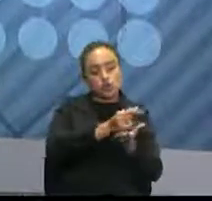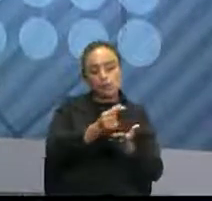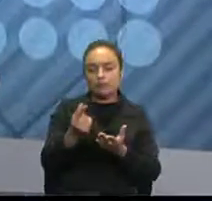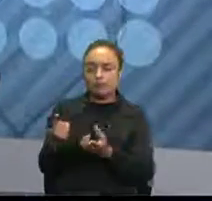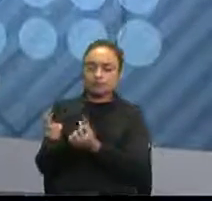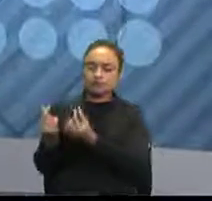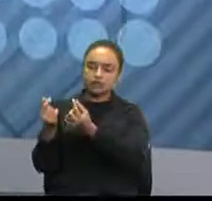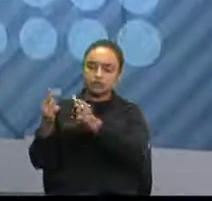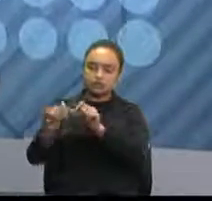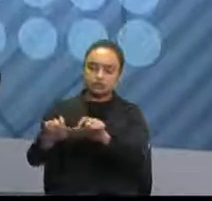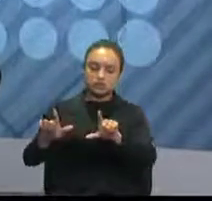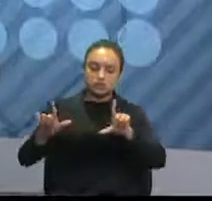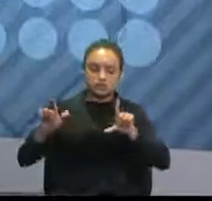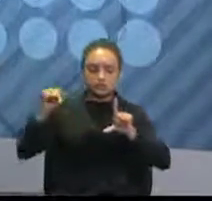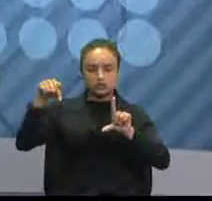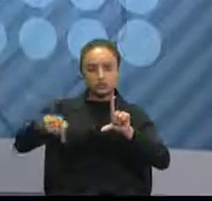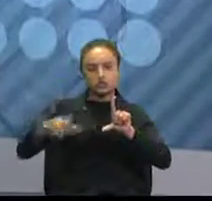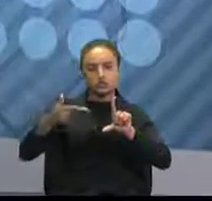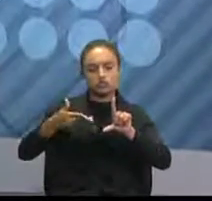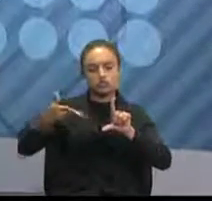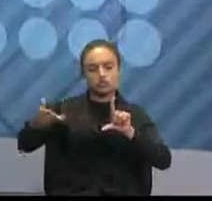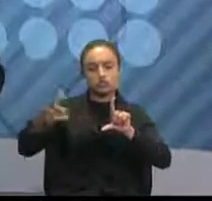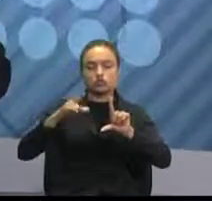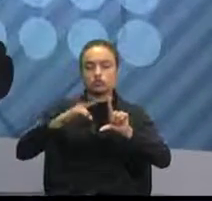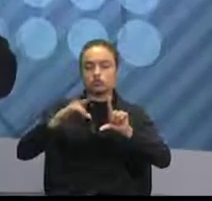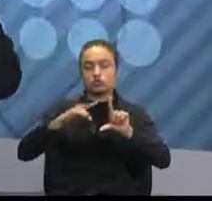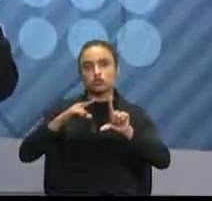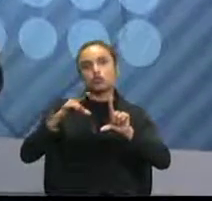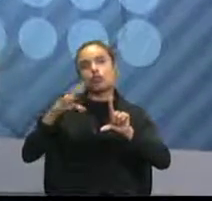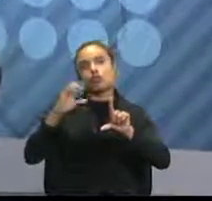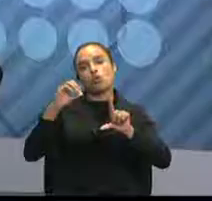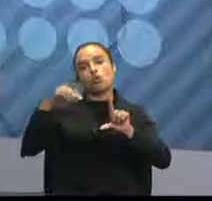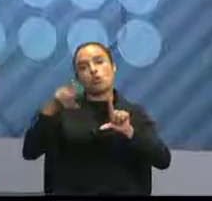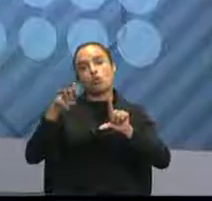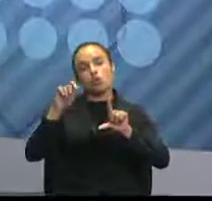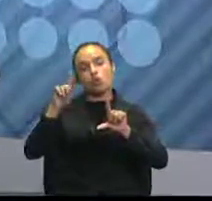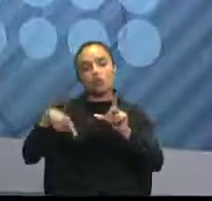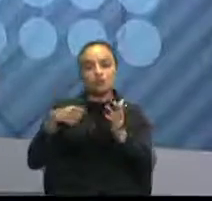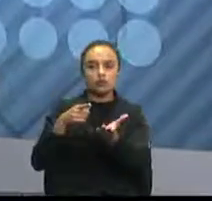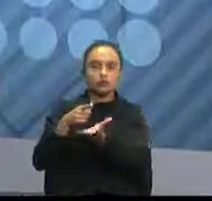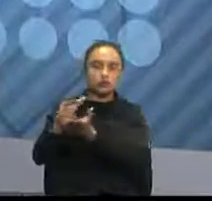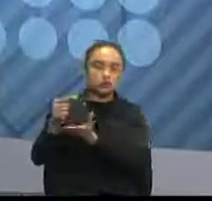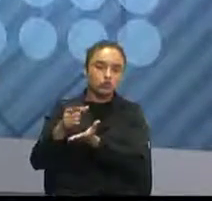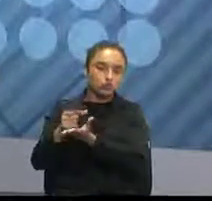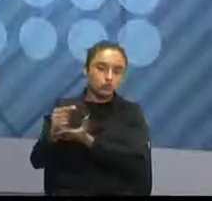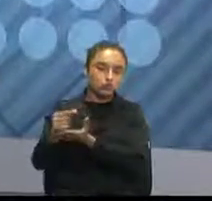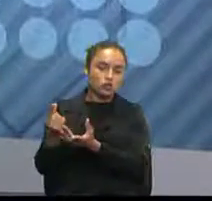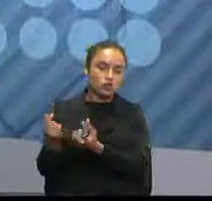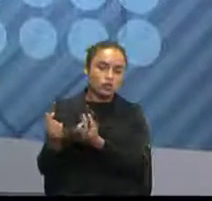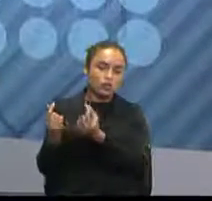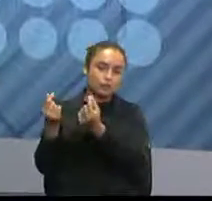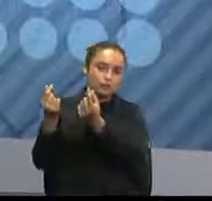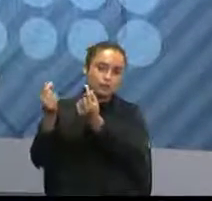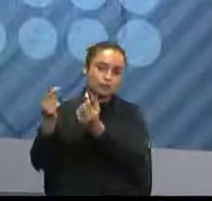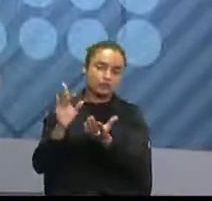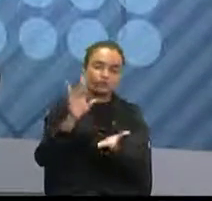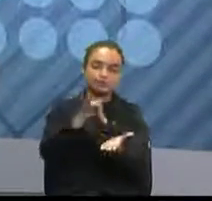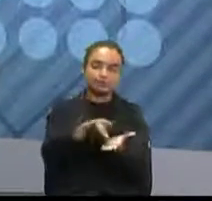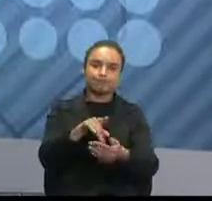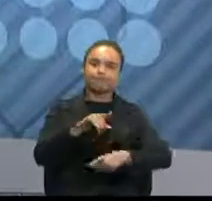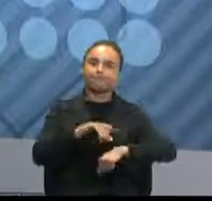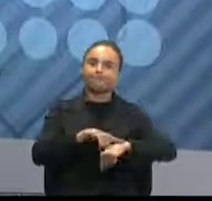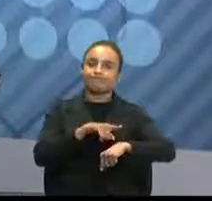na sua tela você lance que ela aquelas que ela com o modo de compra e você vai comprar aquela ação por aquele preço naquele exato momento